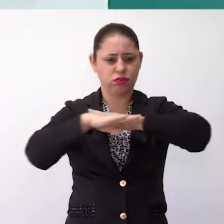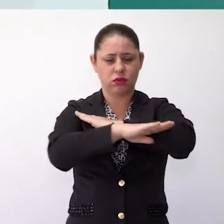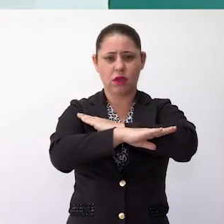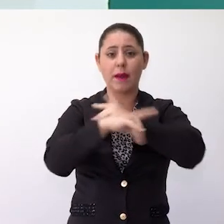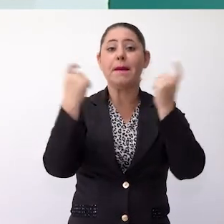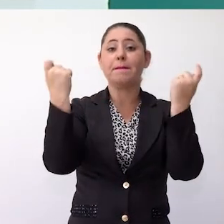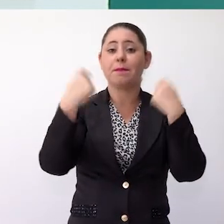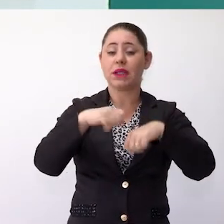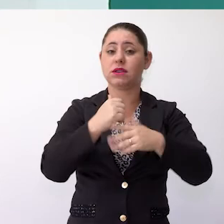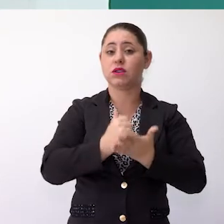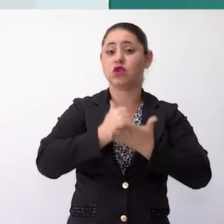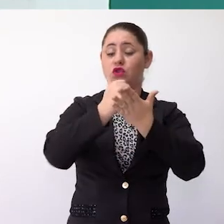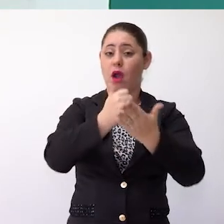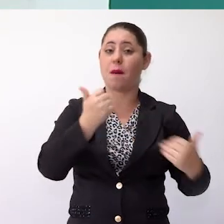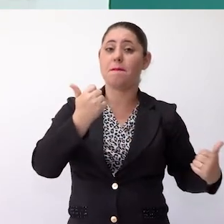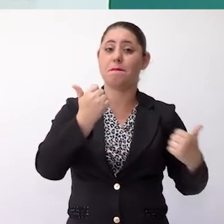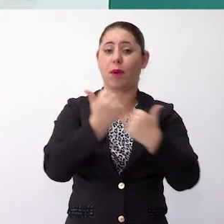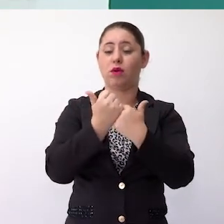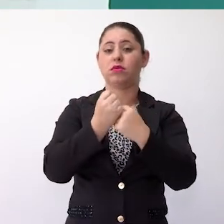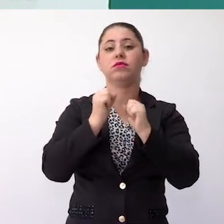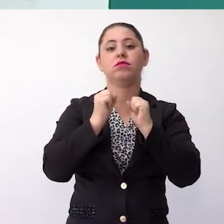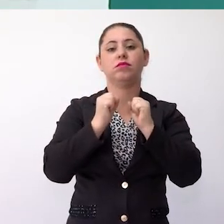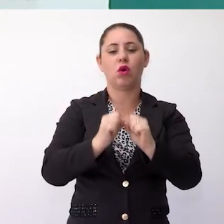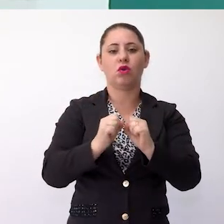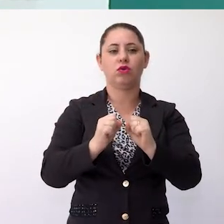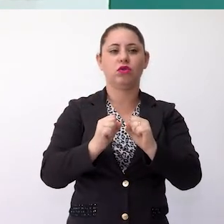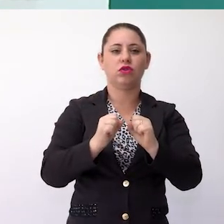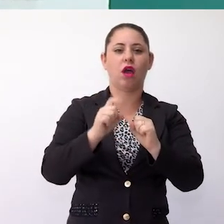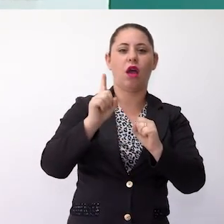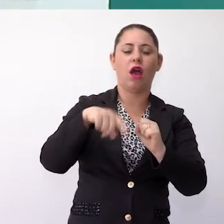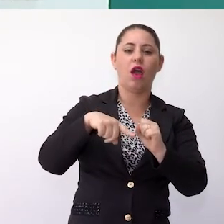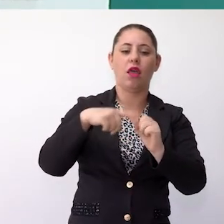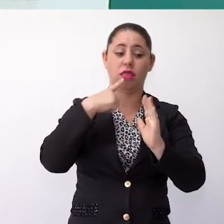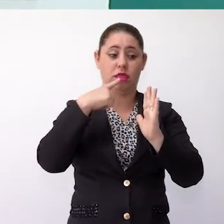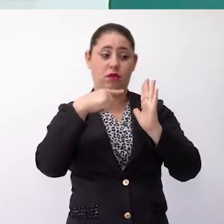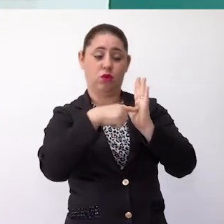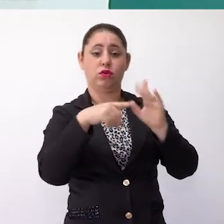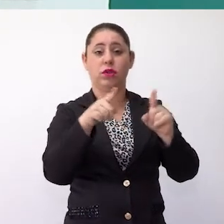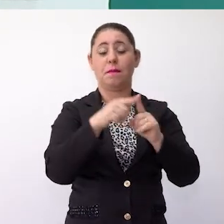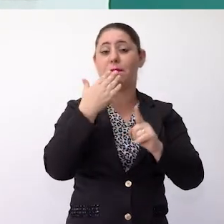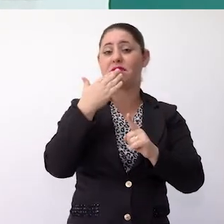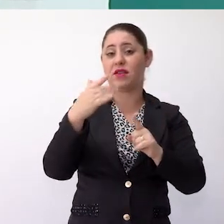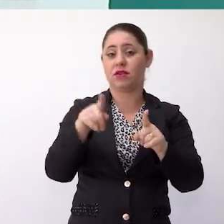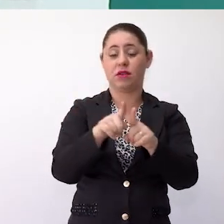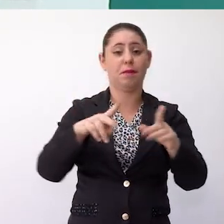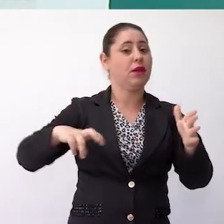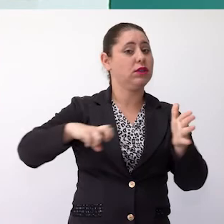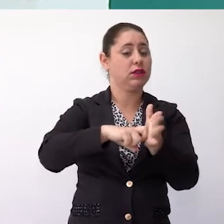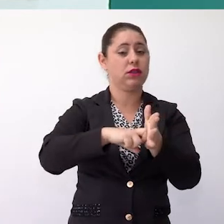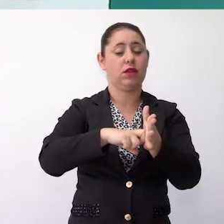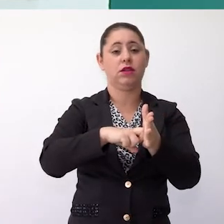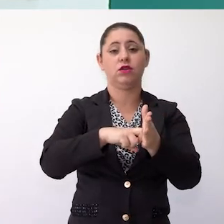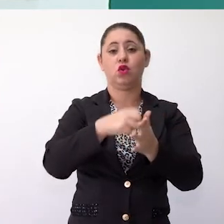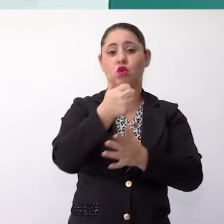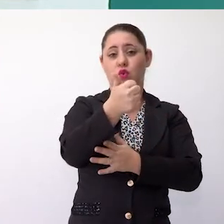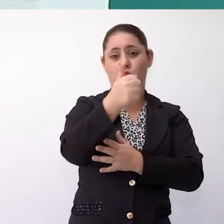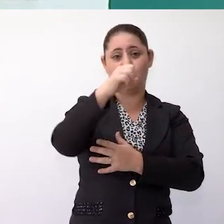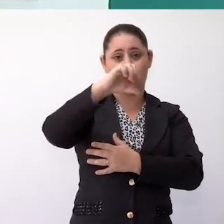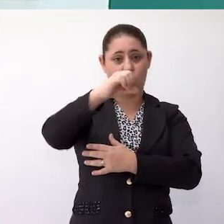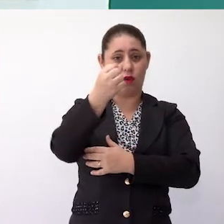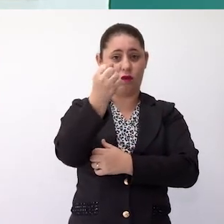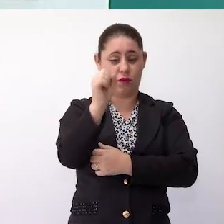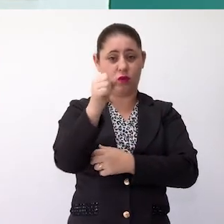estado esteja precisando de algum apoio, alguma questão de denúncia ou de solicitação, acidente que seja.